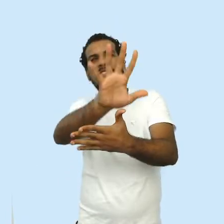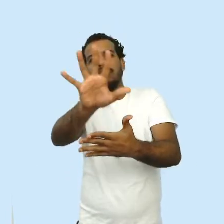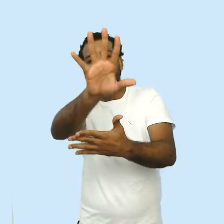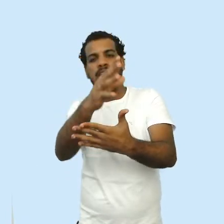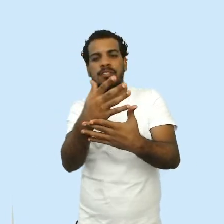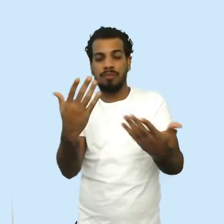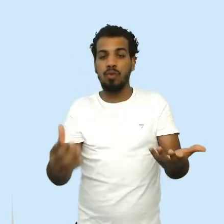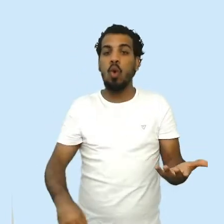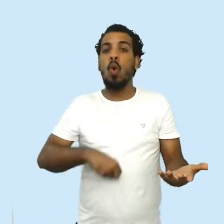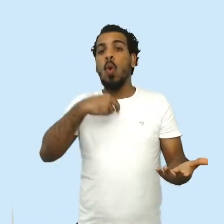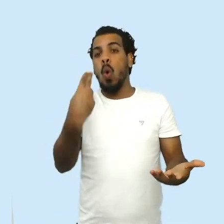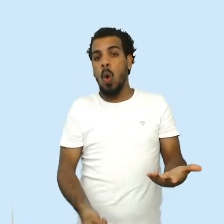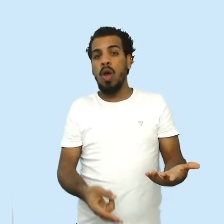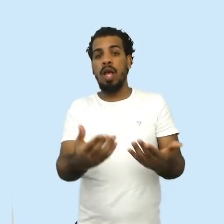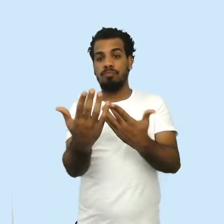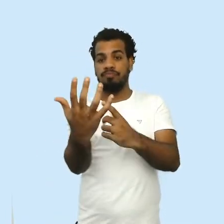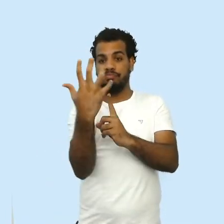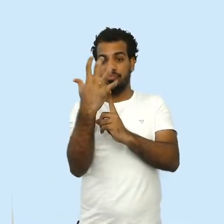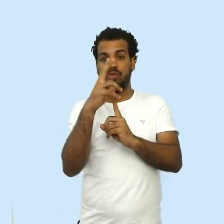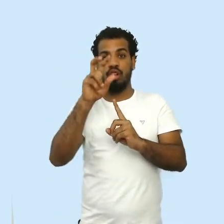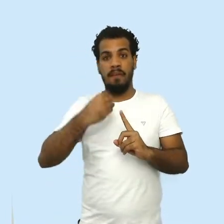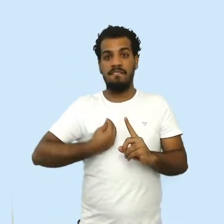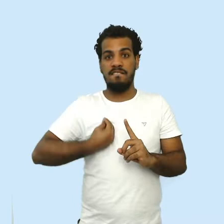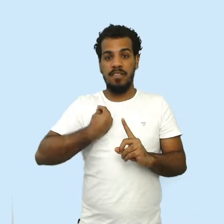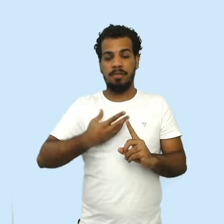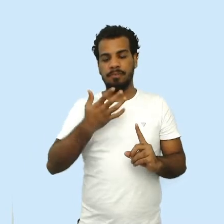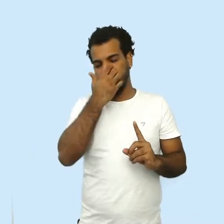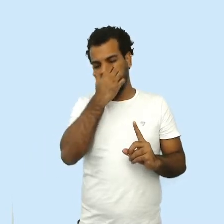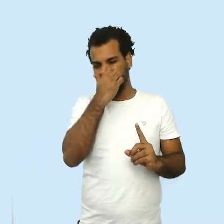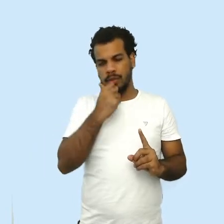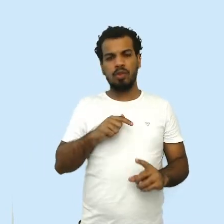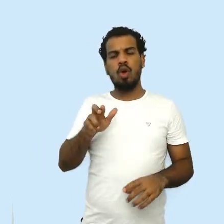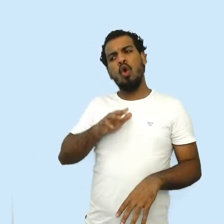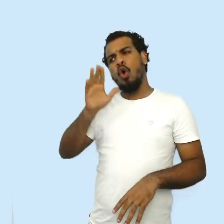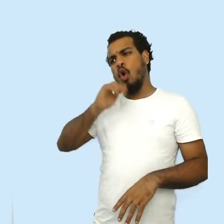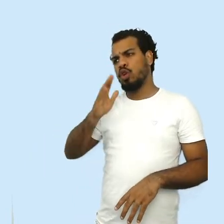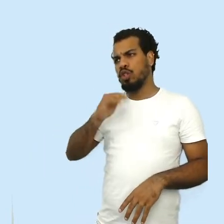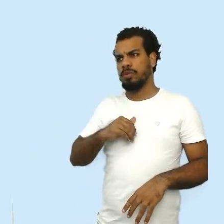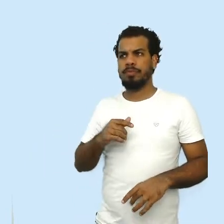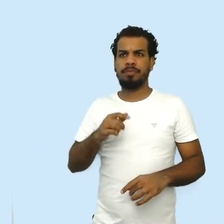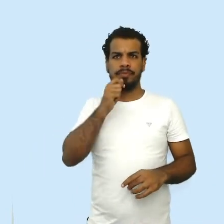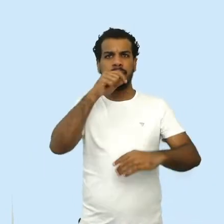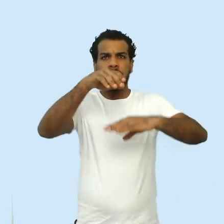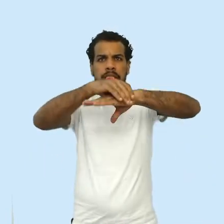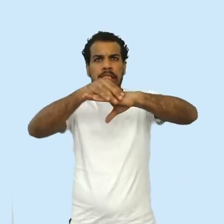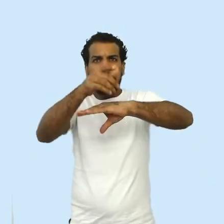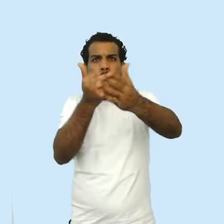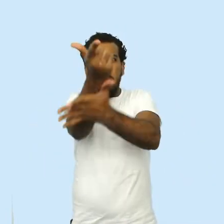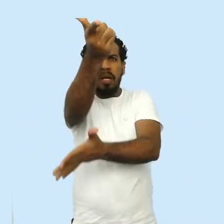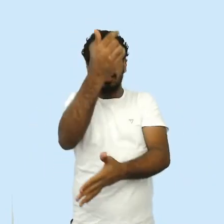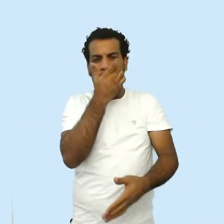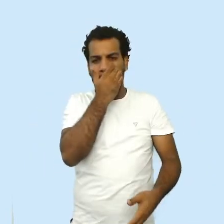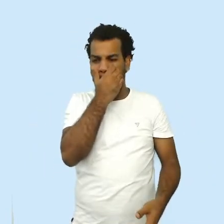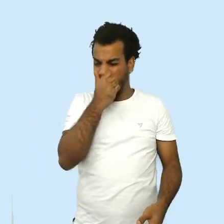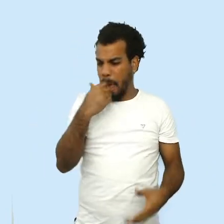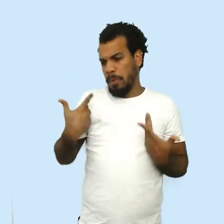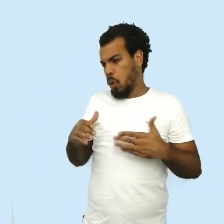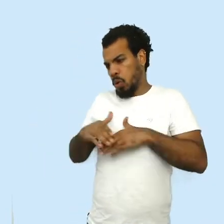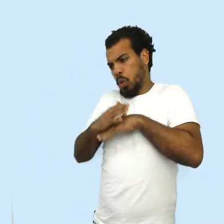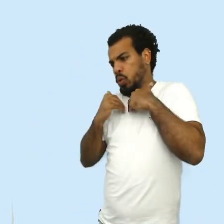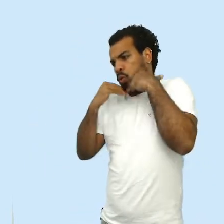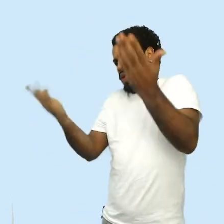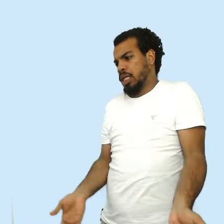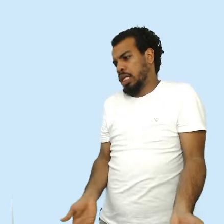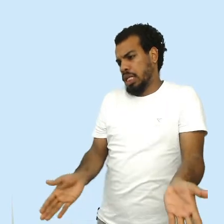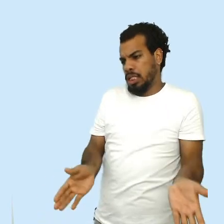vida. Quando a gente fala sobre consumo, não é só consumo. Ah, passou uma propaganda de um tênis, eu vou comprar aquele tênis. Ah, mas eu nem gosto de tênis. Eu não